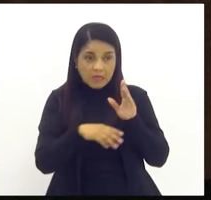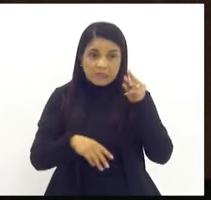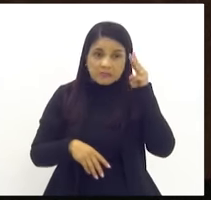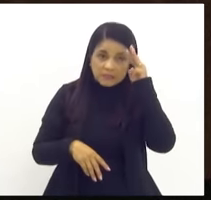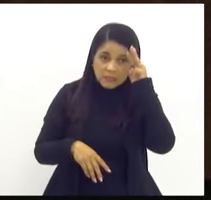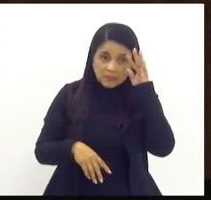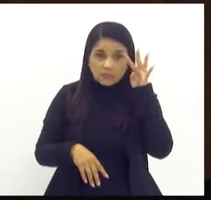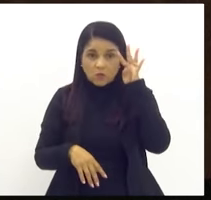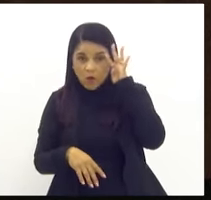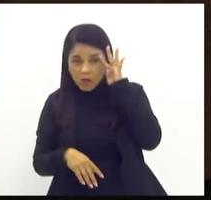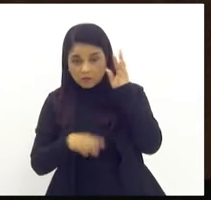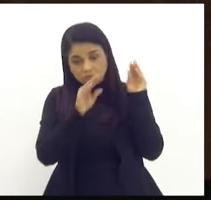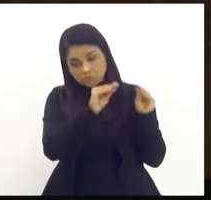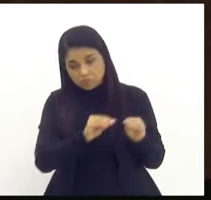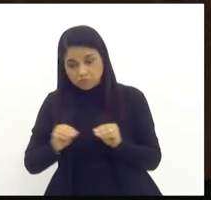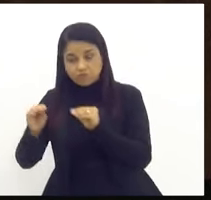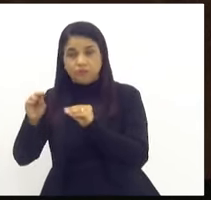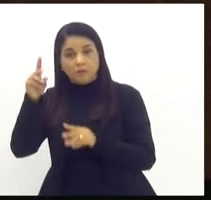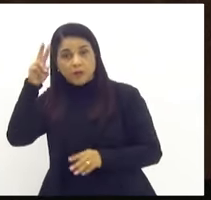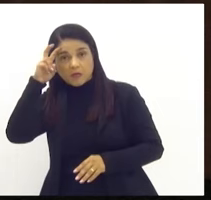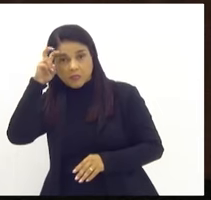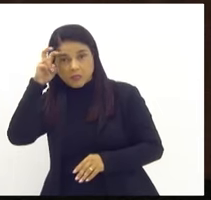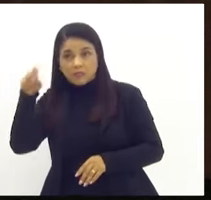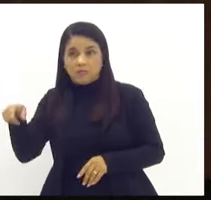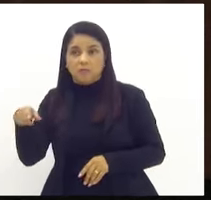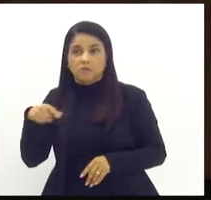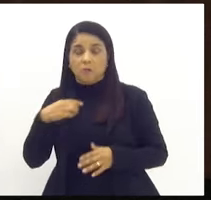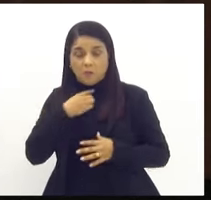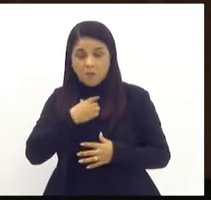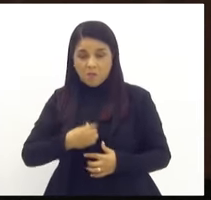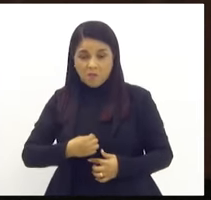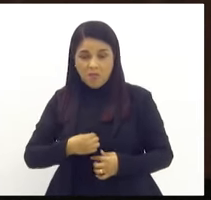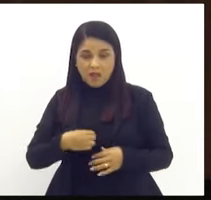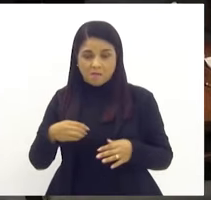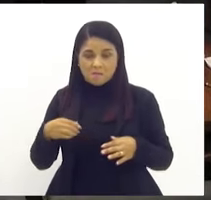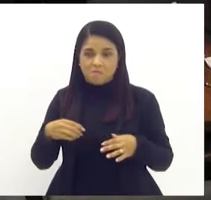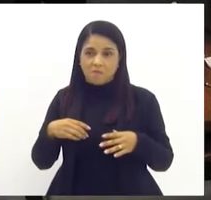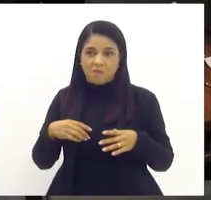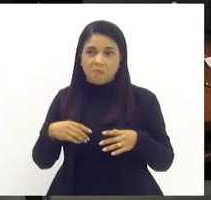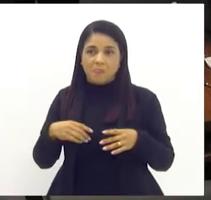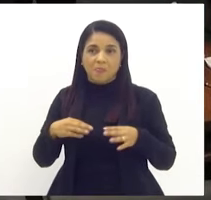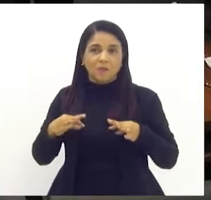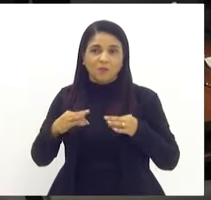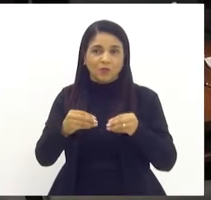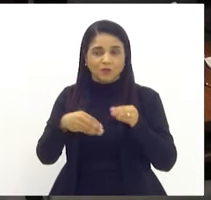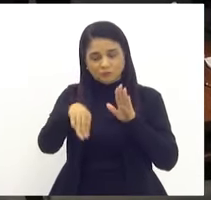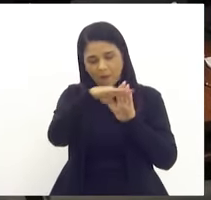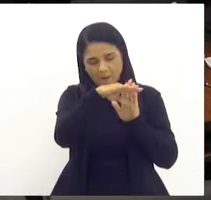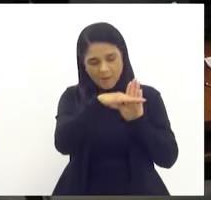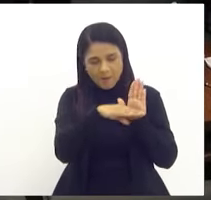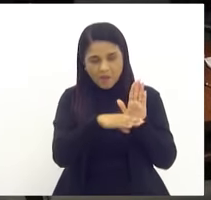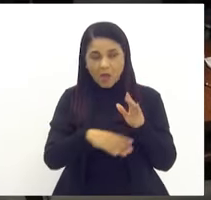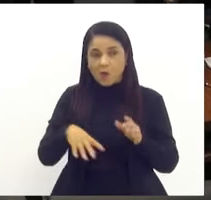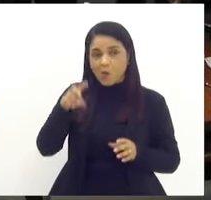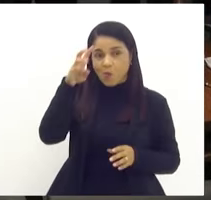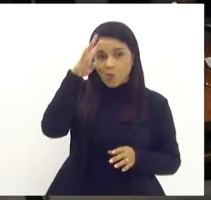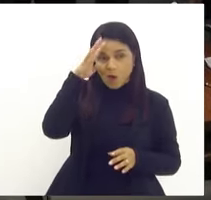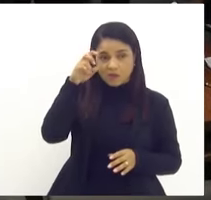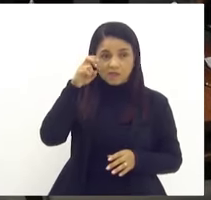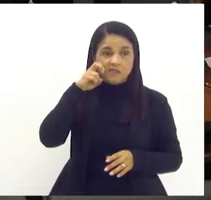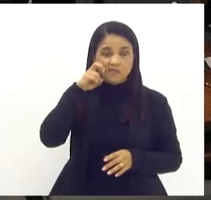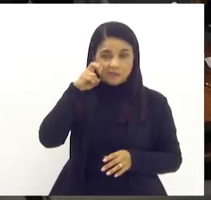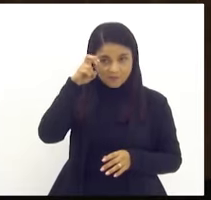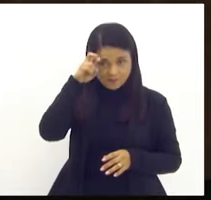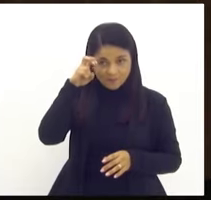quarta a gente vai na quinta vou pegar aquelas medalhas Tod o Jari e vou terminar de arrematar então quarto e quto deixa comigo Lu aí vai levar três